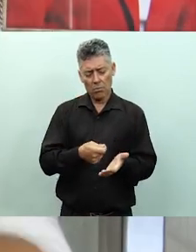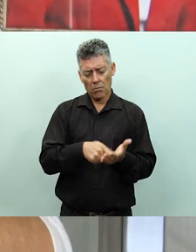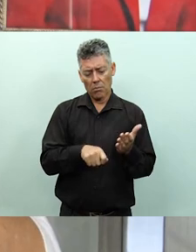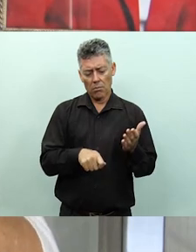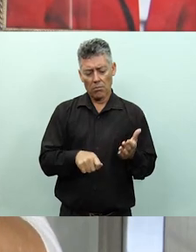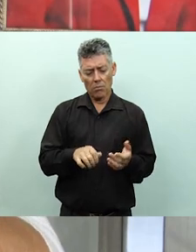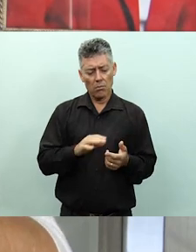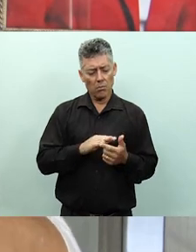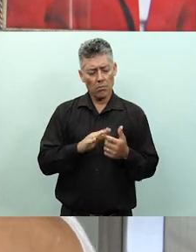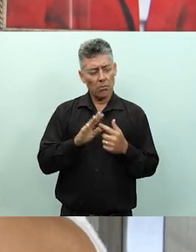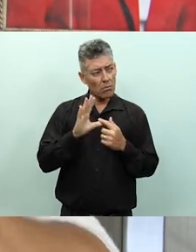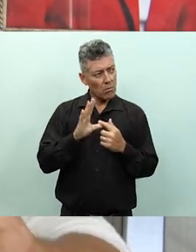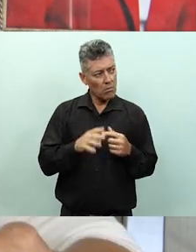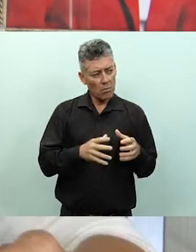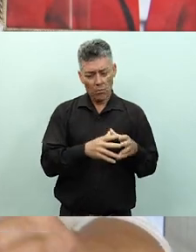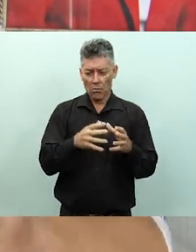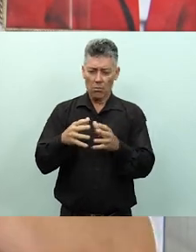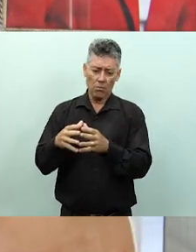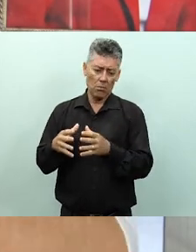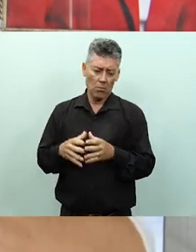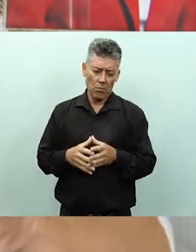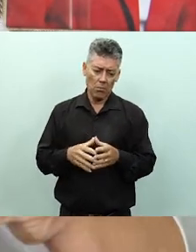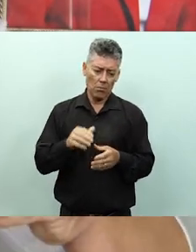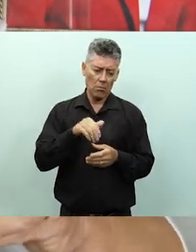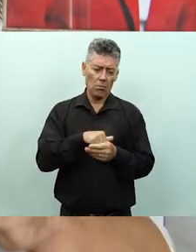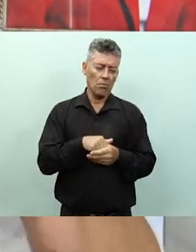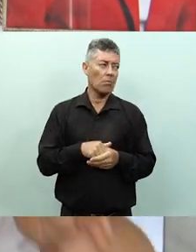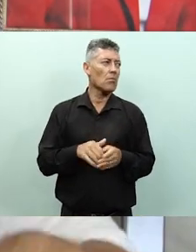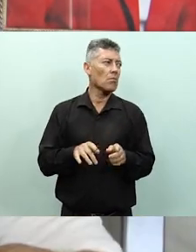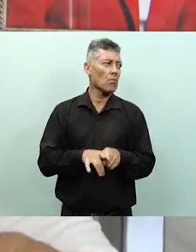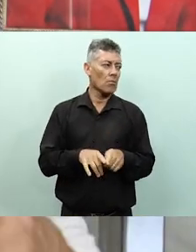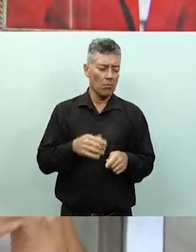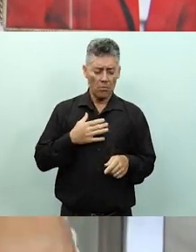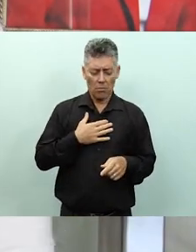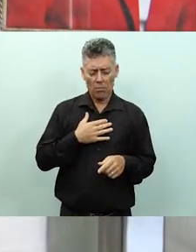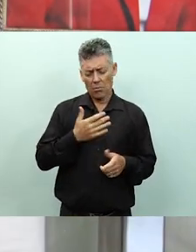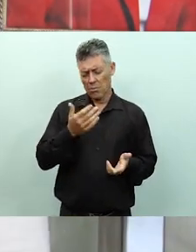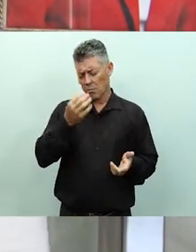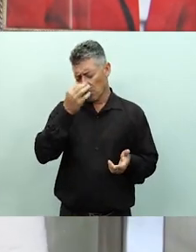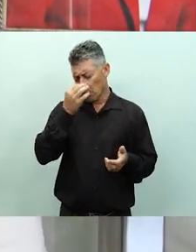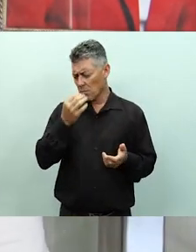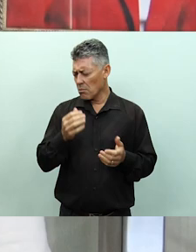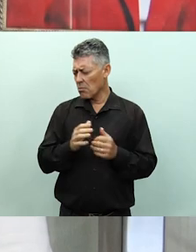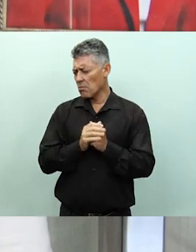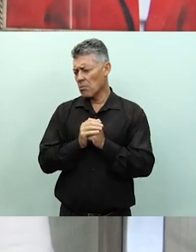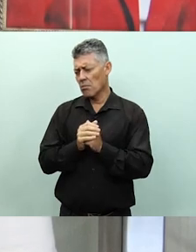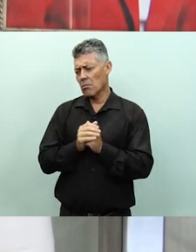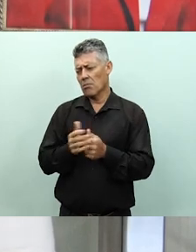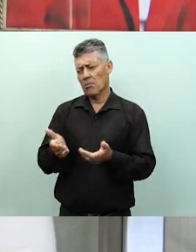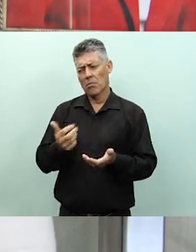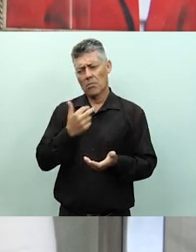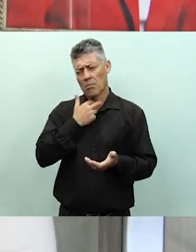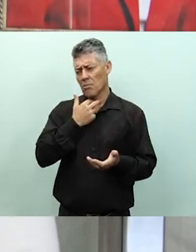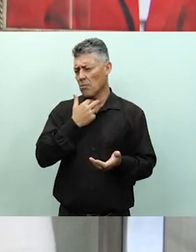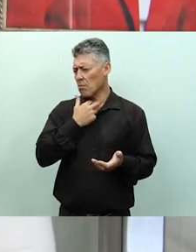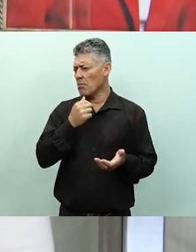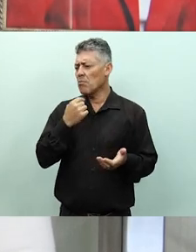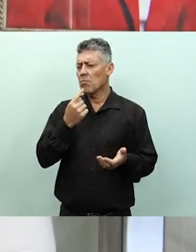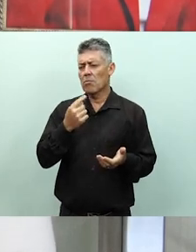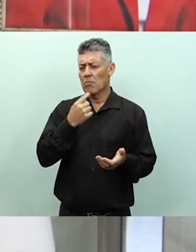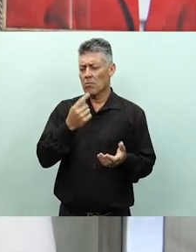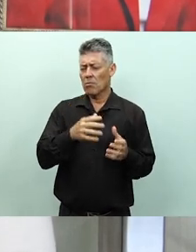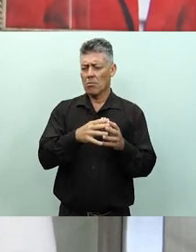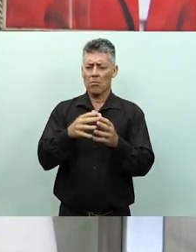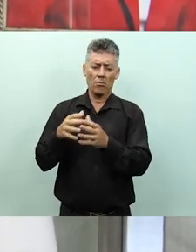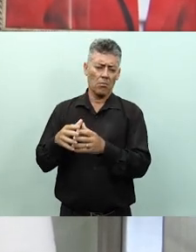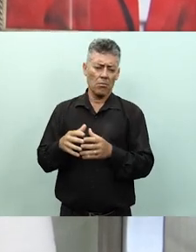candidata. Ela se inscreveu em 5 comissões na hora da votação. E eu fiquei olhando, digo, mulher, pelo amor de Deus, você não tem